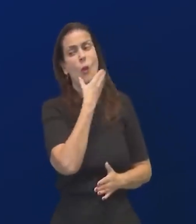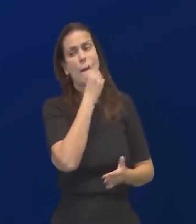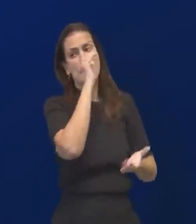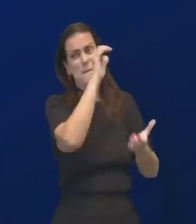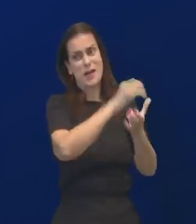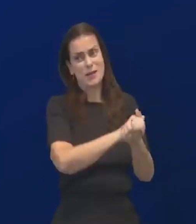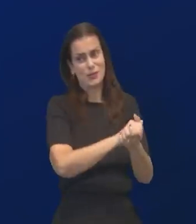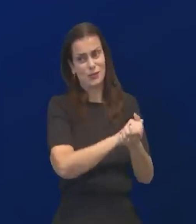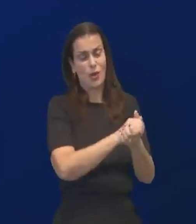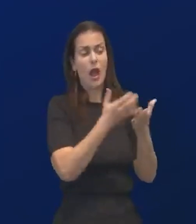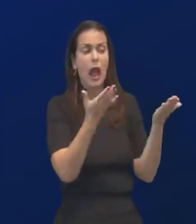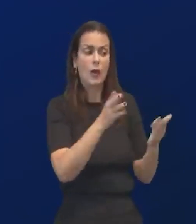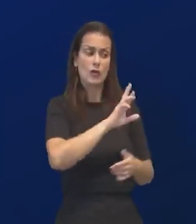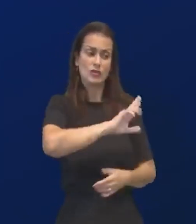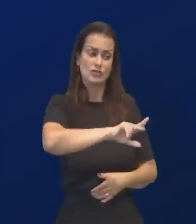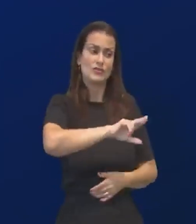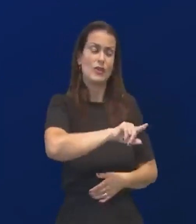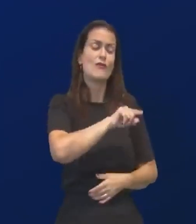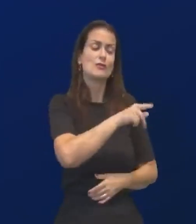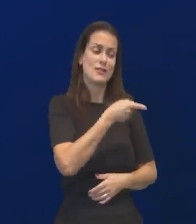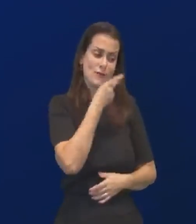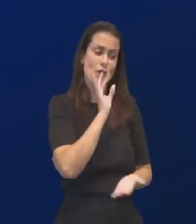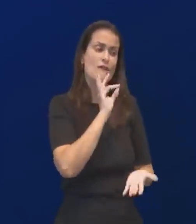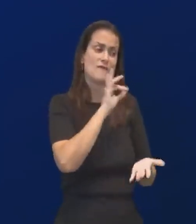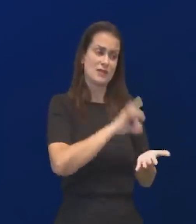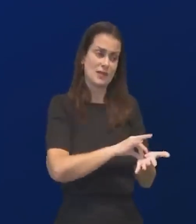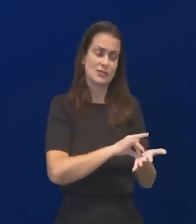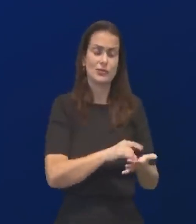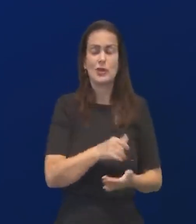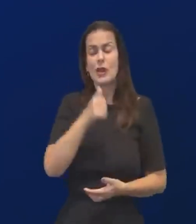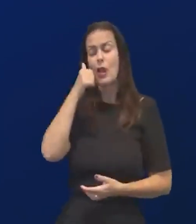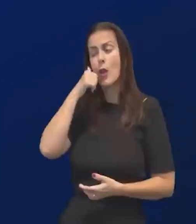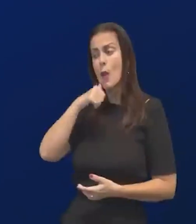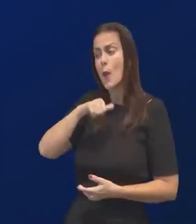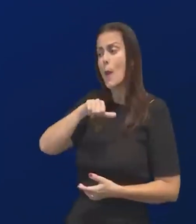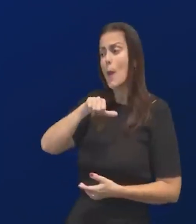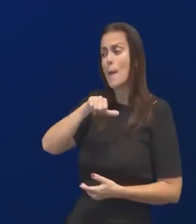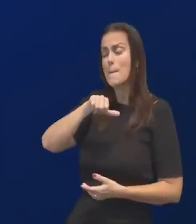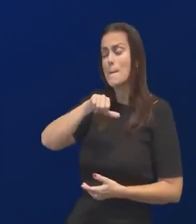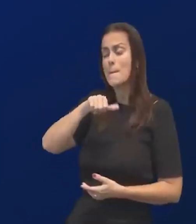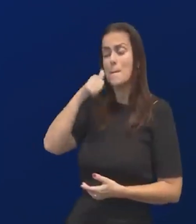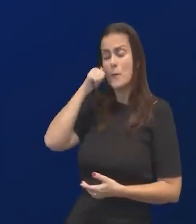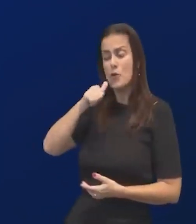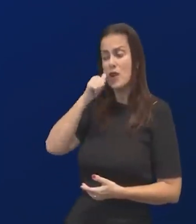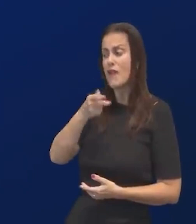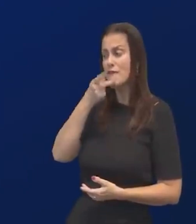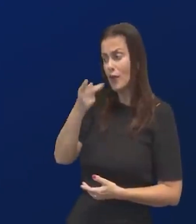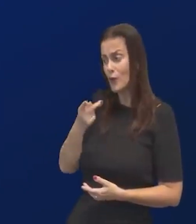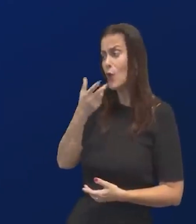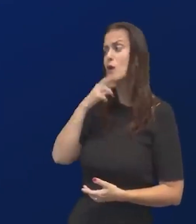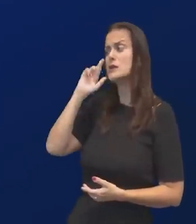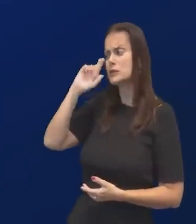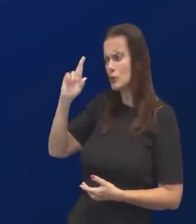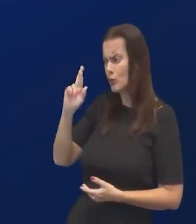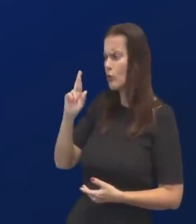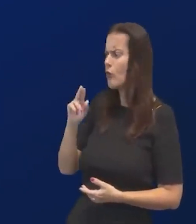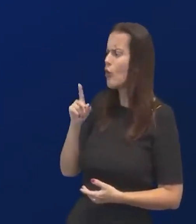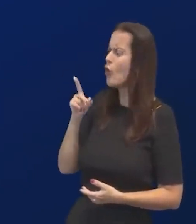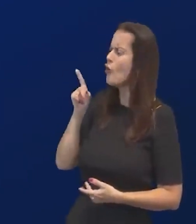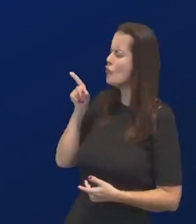marido. Isso disseste com verdade. Disse-lhe a mulher: Senhor, vejo que és